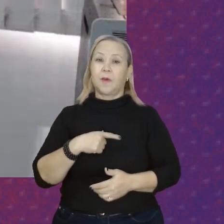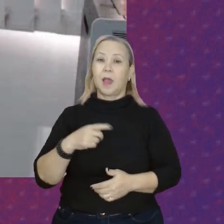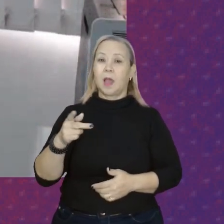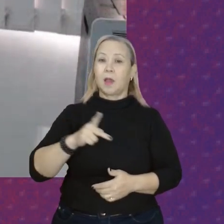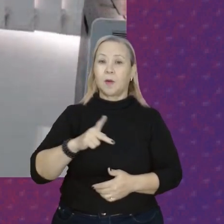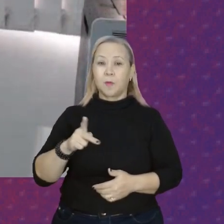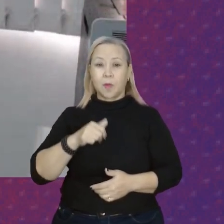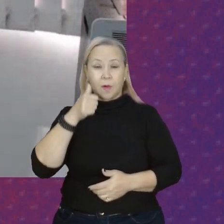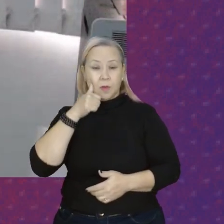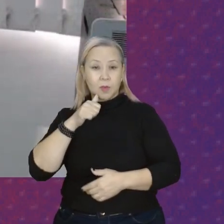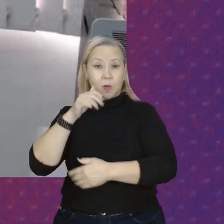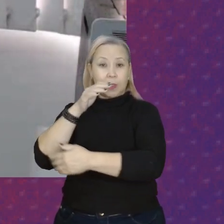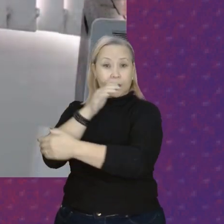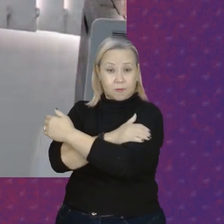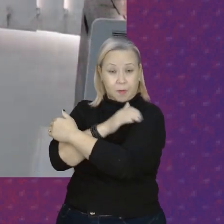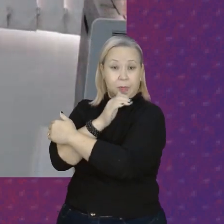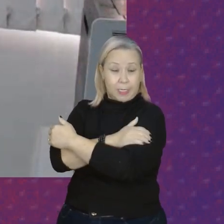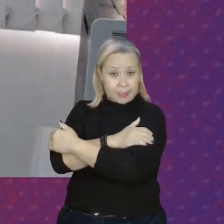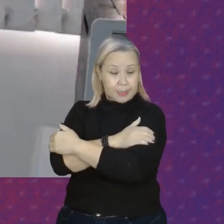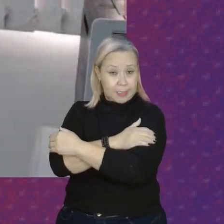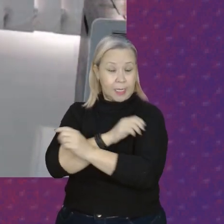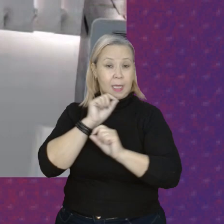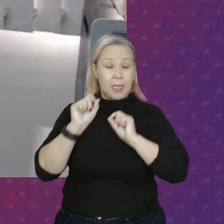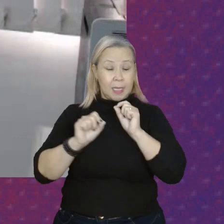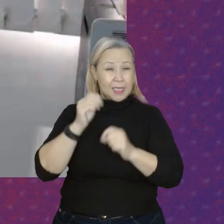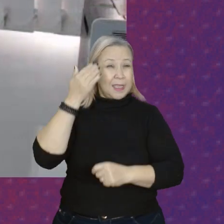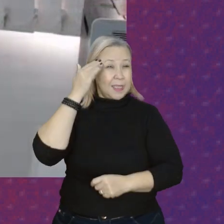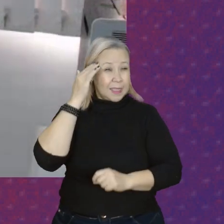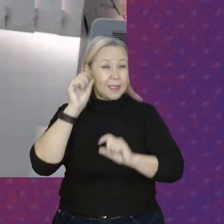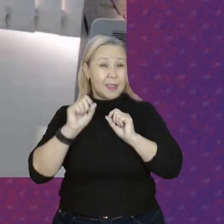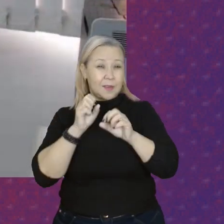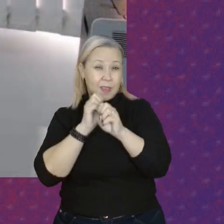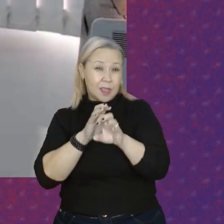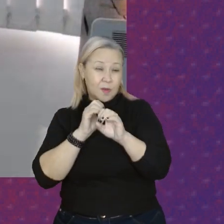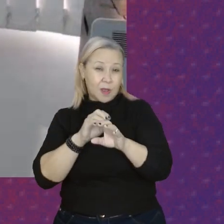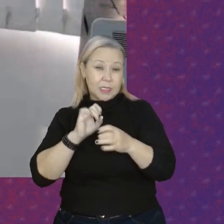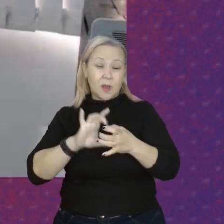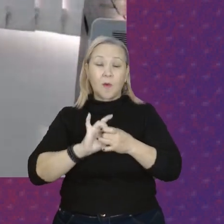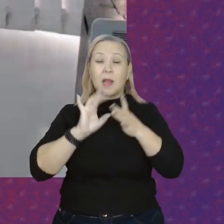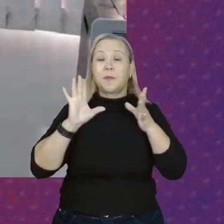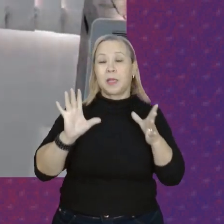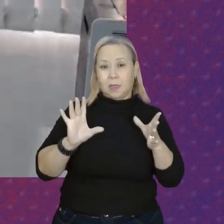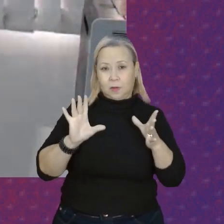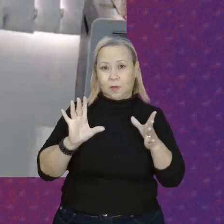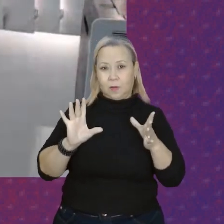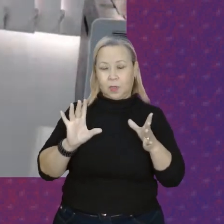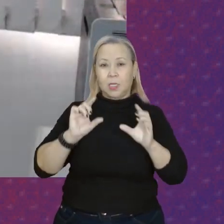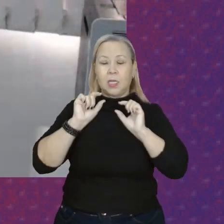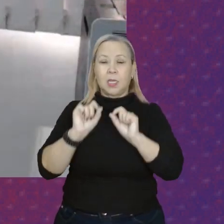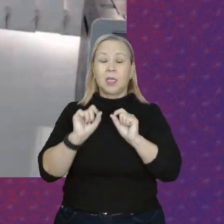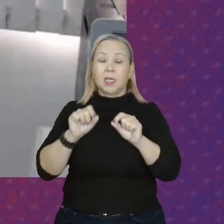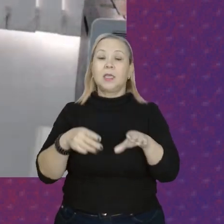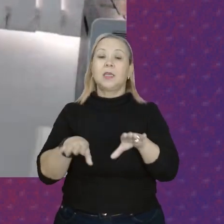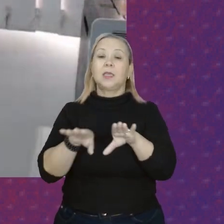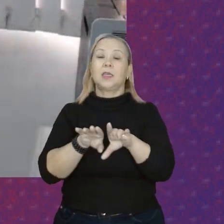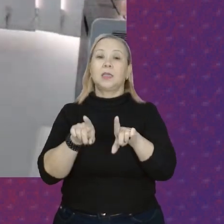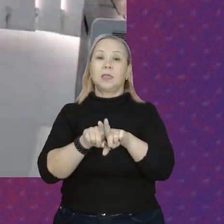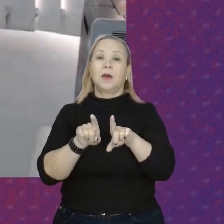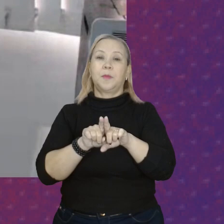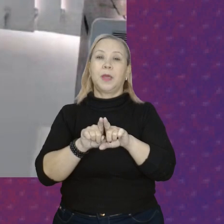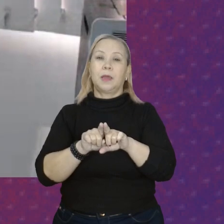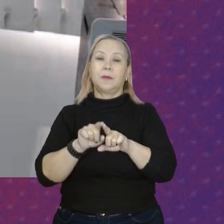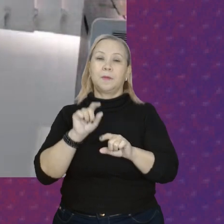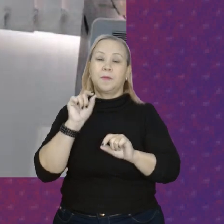professoras feministas que entendam que a educação é emancipadora, inclusive